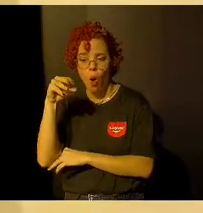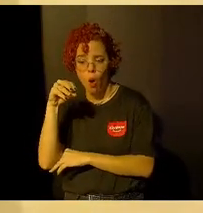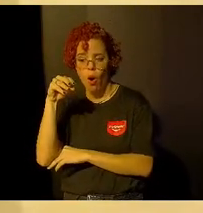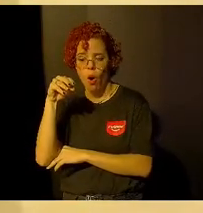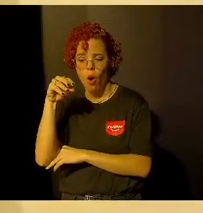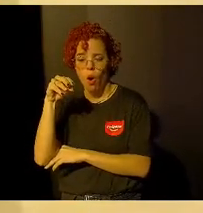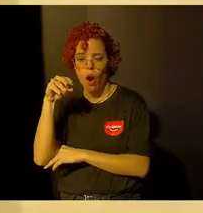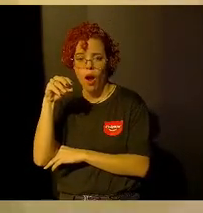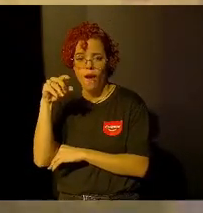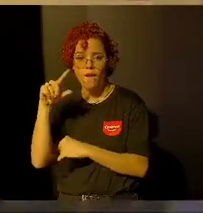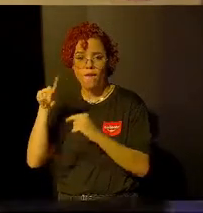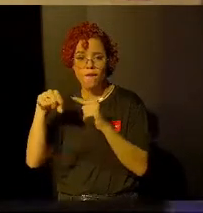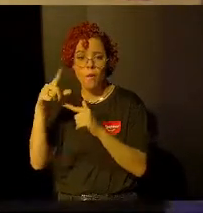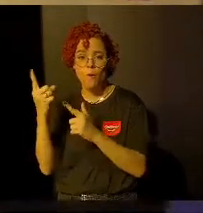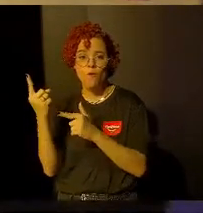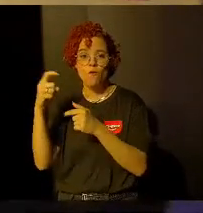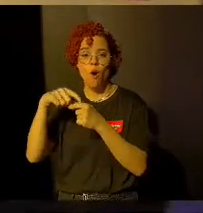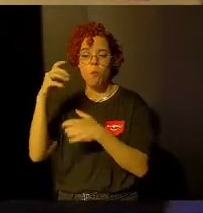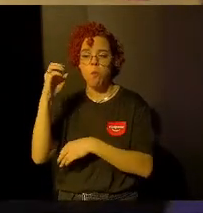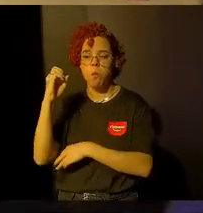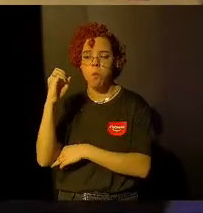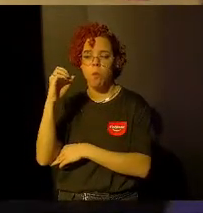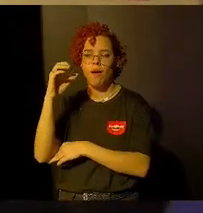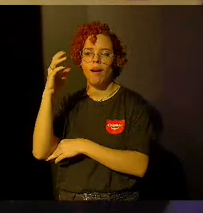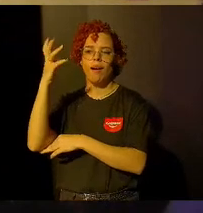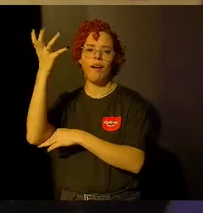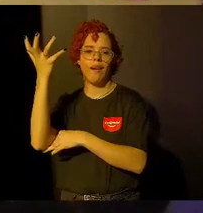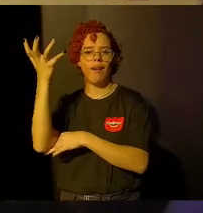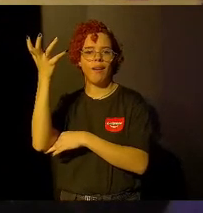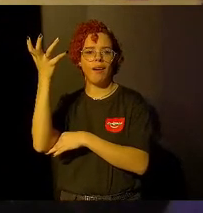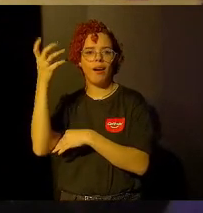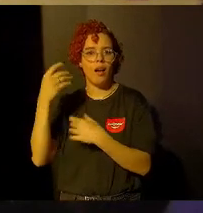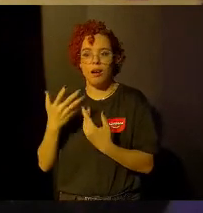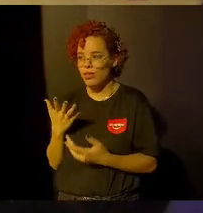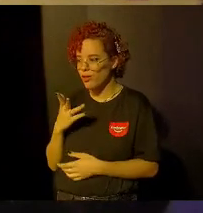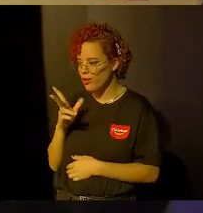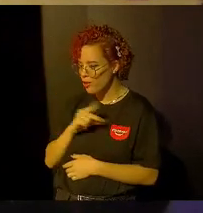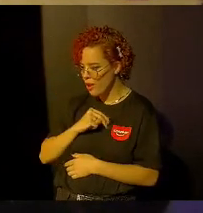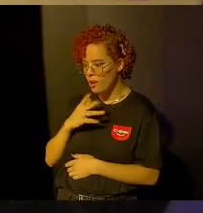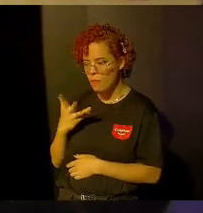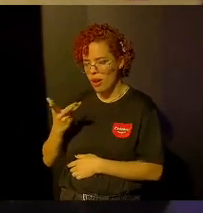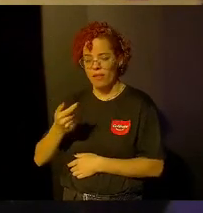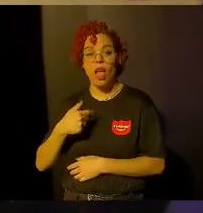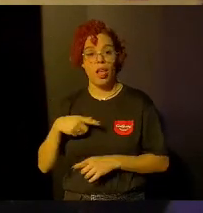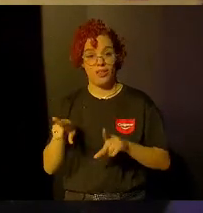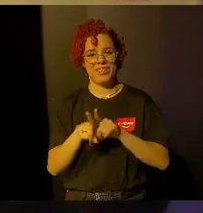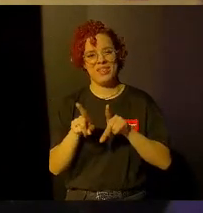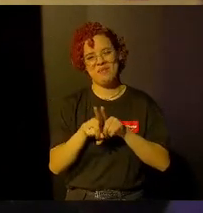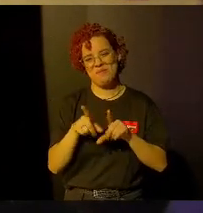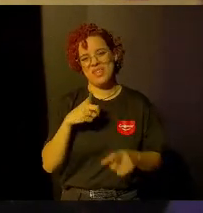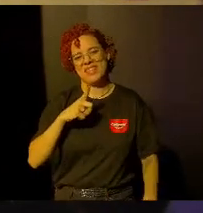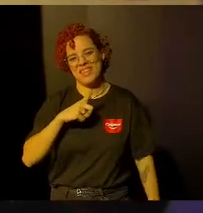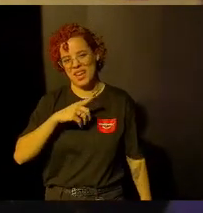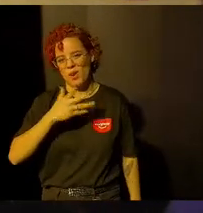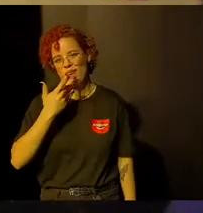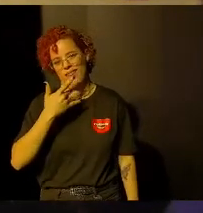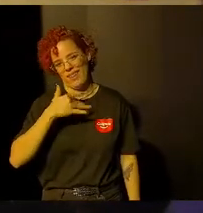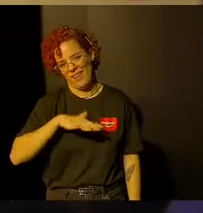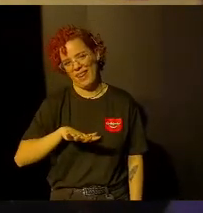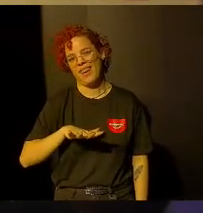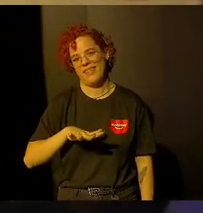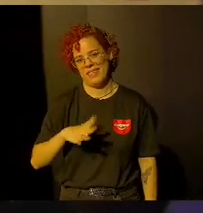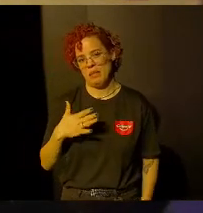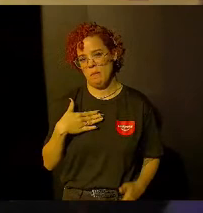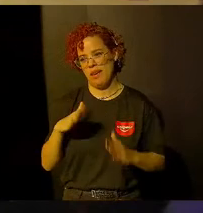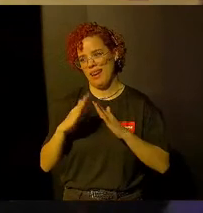e eu fico gente que maravilha eu tenho umas crianças na minha casa também né eu não citei mas talvez a